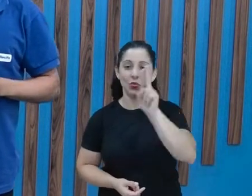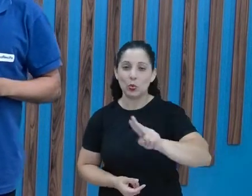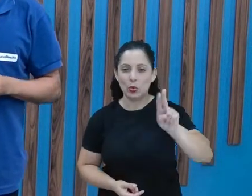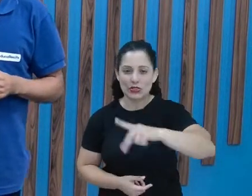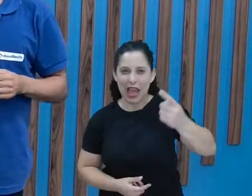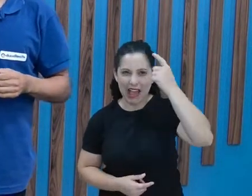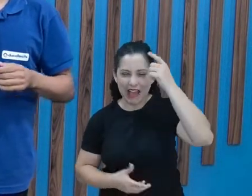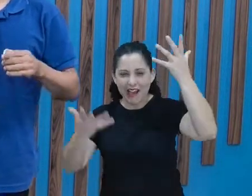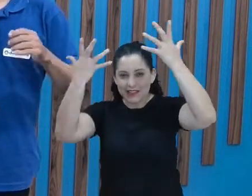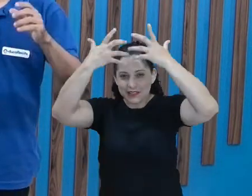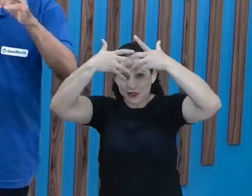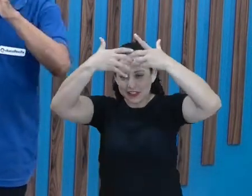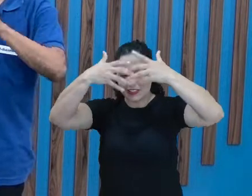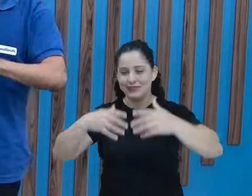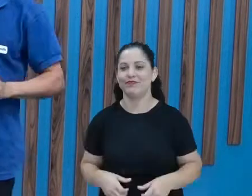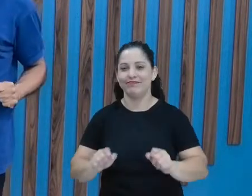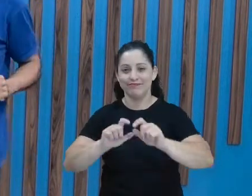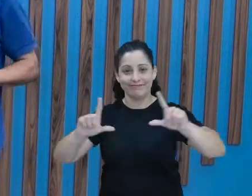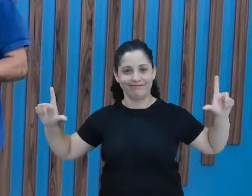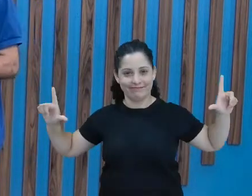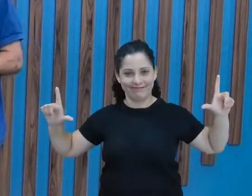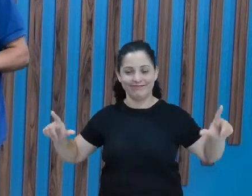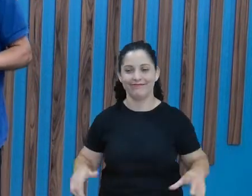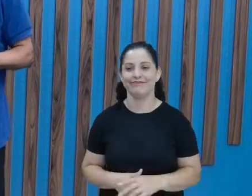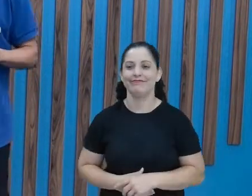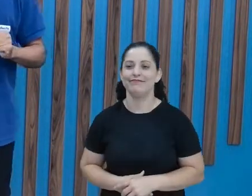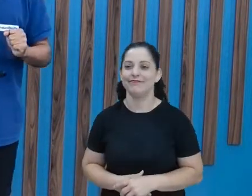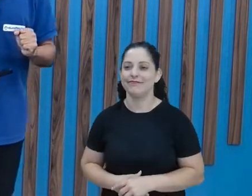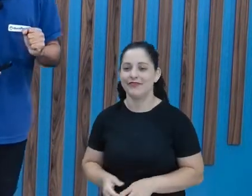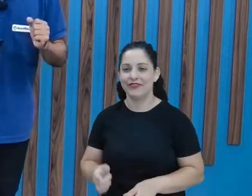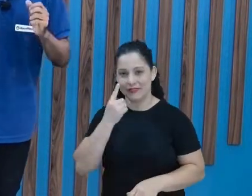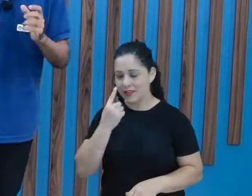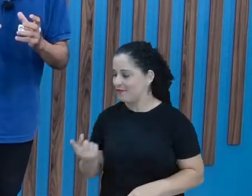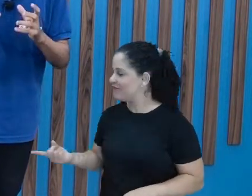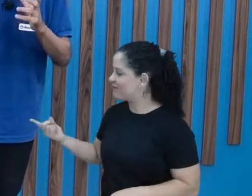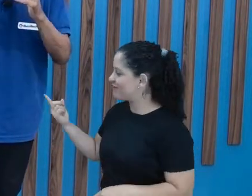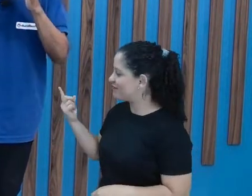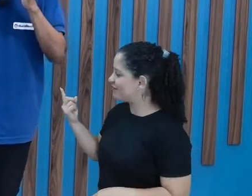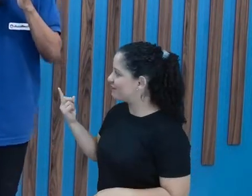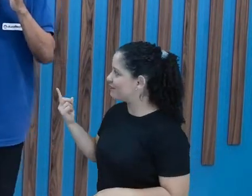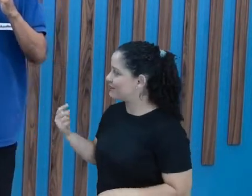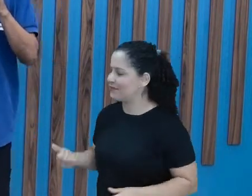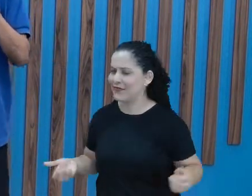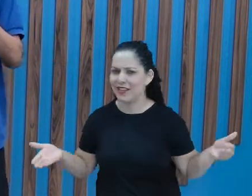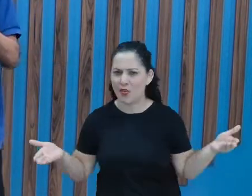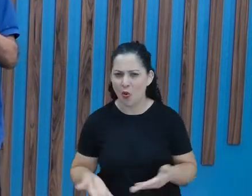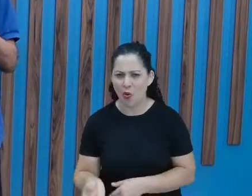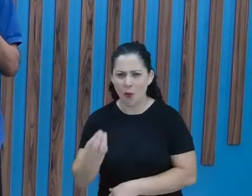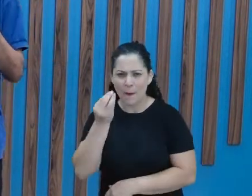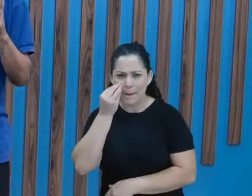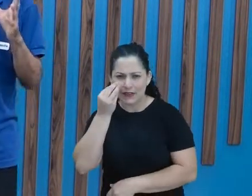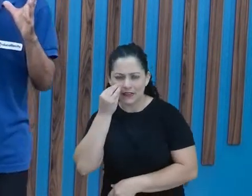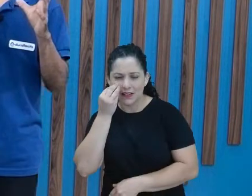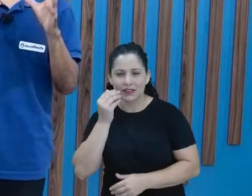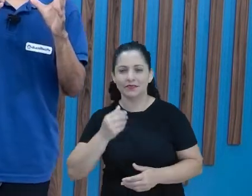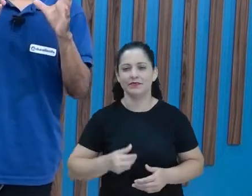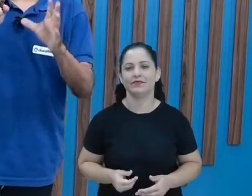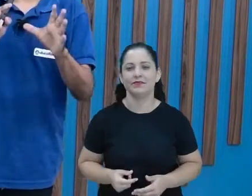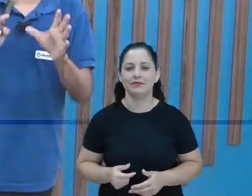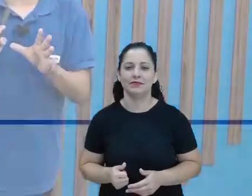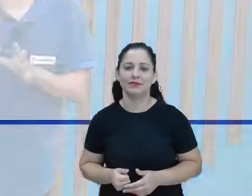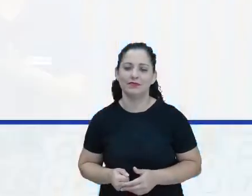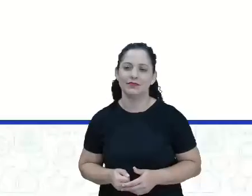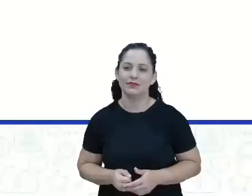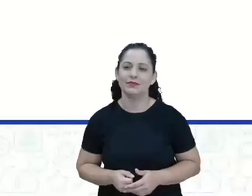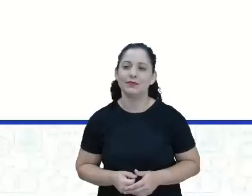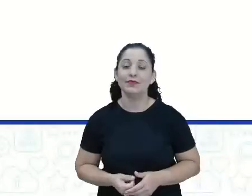seu raciocínio lógico. Bota a tela cheia aí, por favor. Pensa comigo e observa. Olha, tela cheia, tela